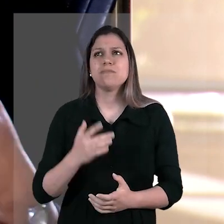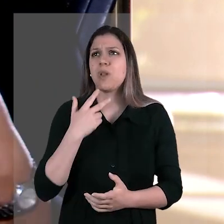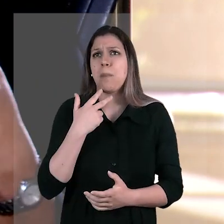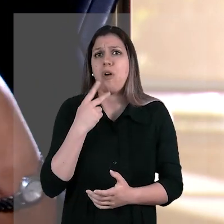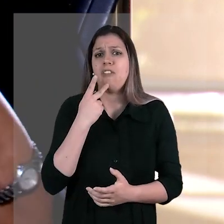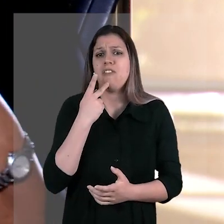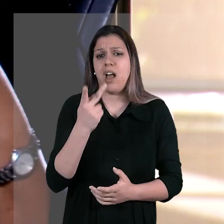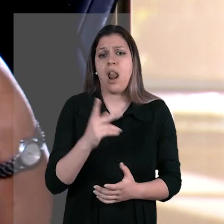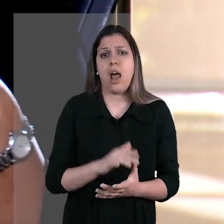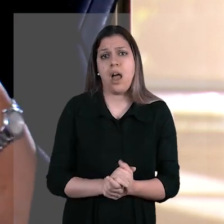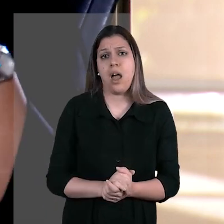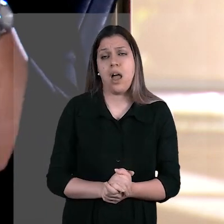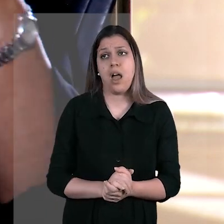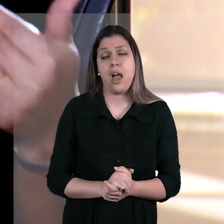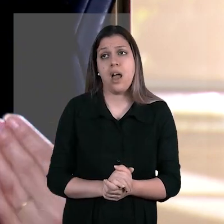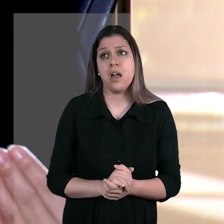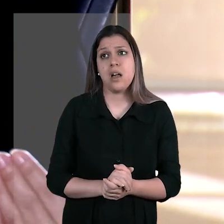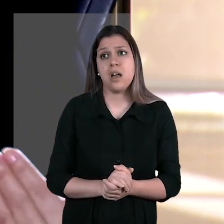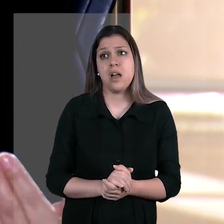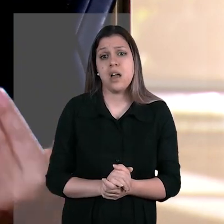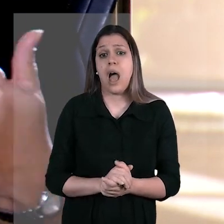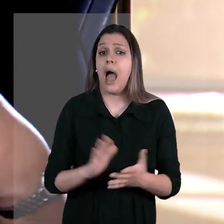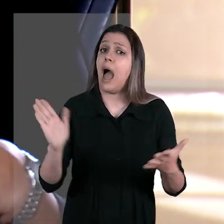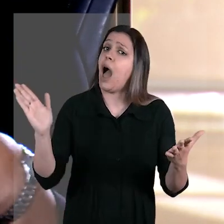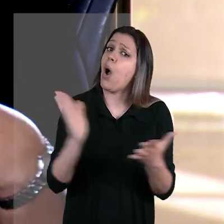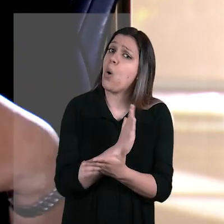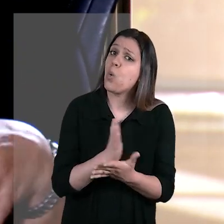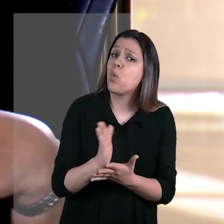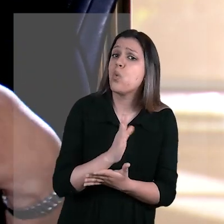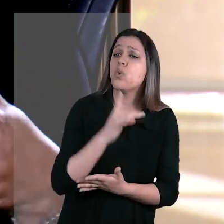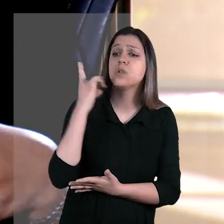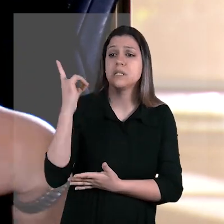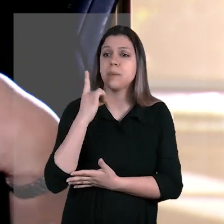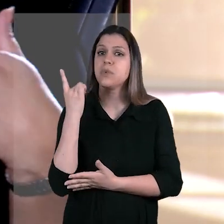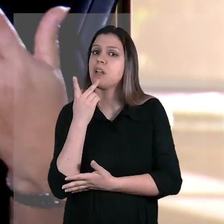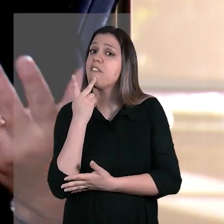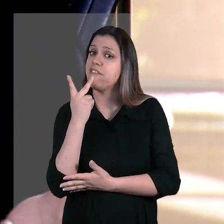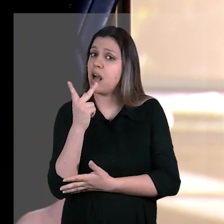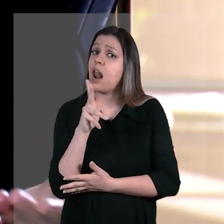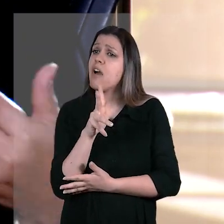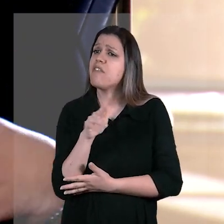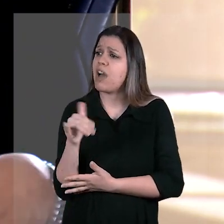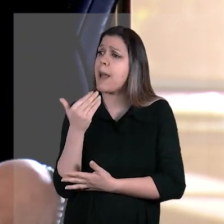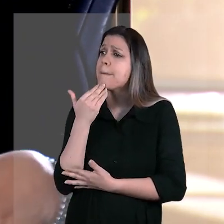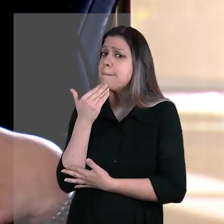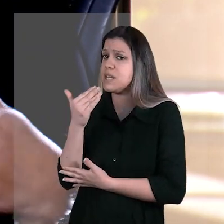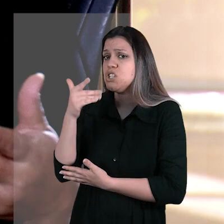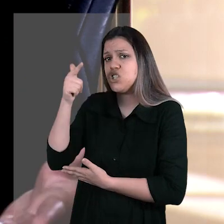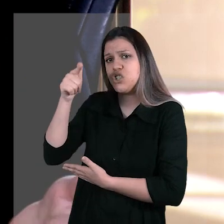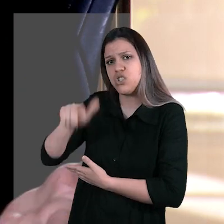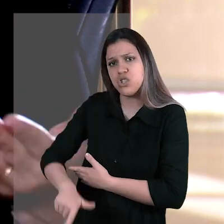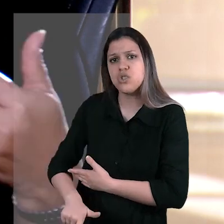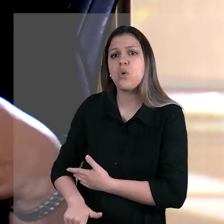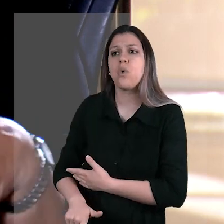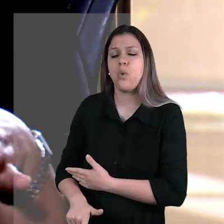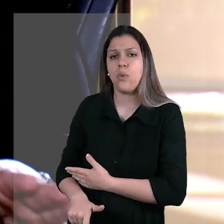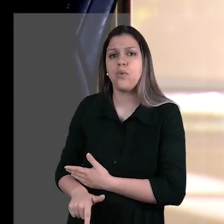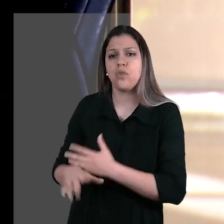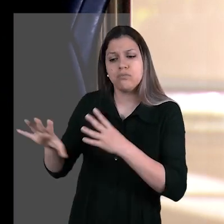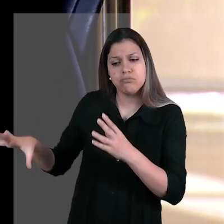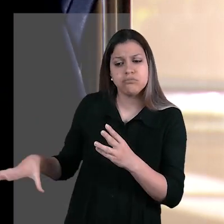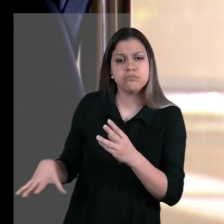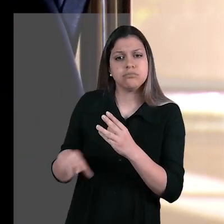não posso dizer assim, há afirmações de deputados que dizem que vão pedir novamente que